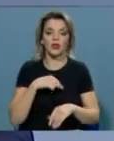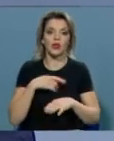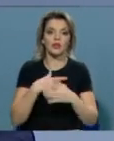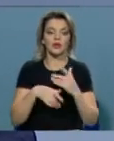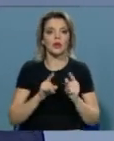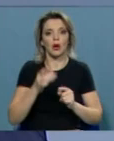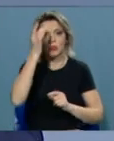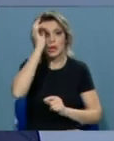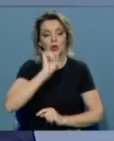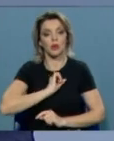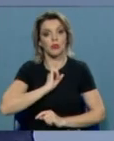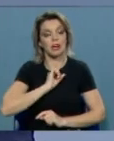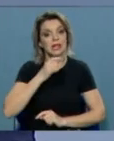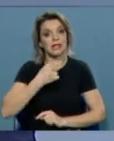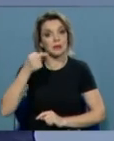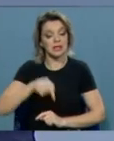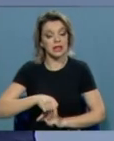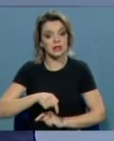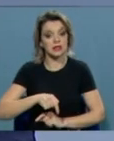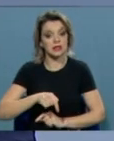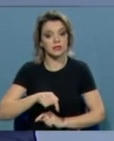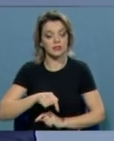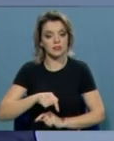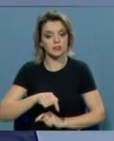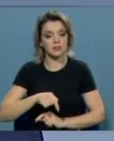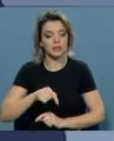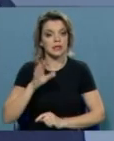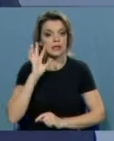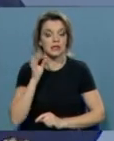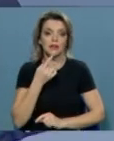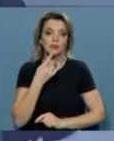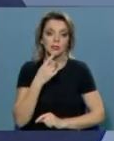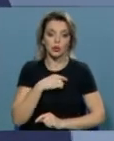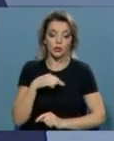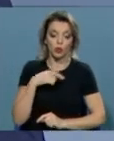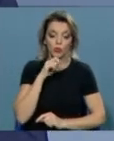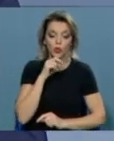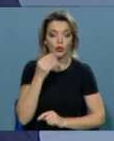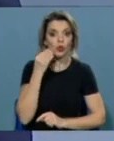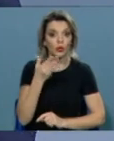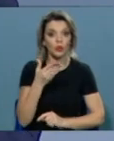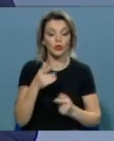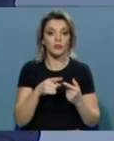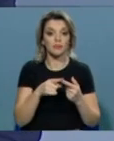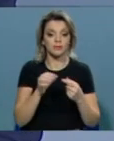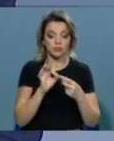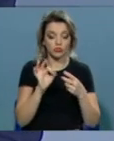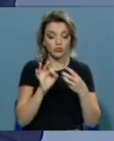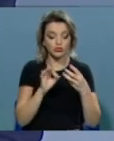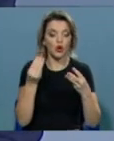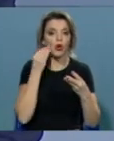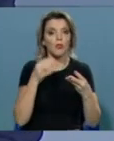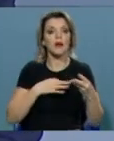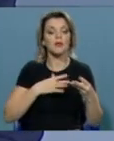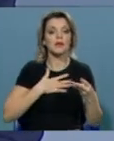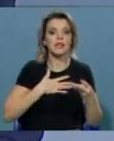fazer na minha opinião é só vou guardar no imediato a tentar perceber como é que poderíamos nos falar com uma série de medidas como as